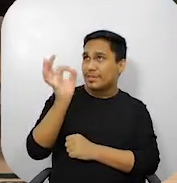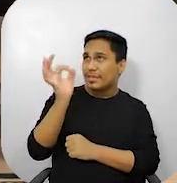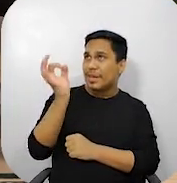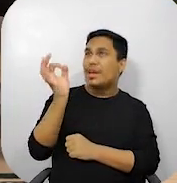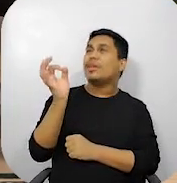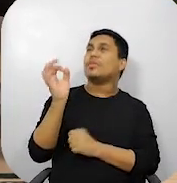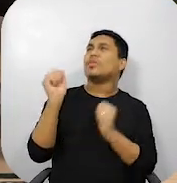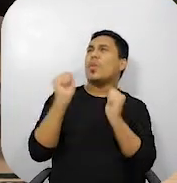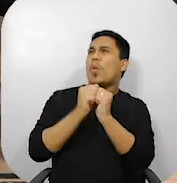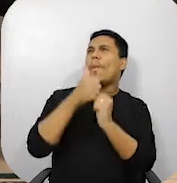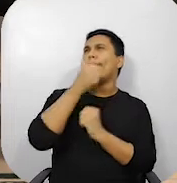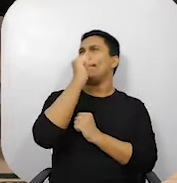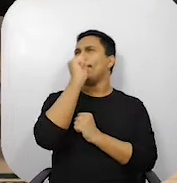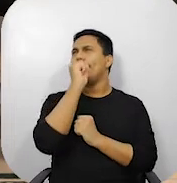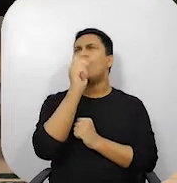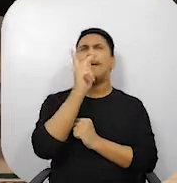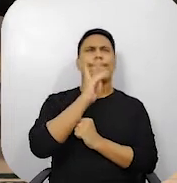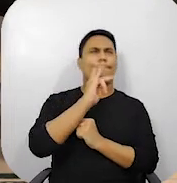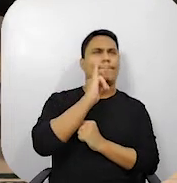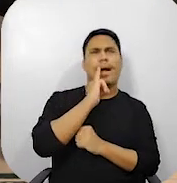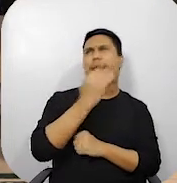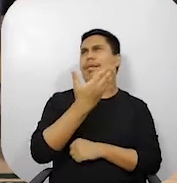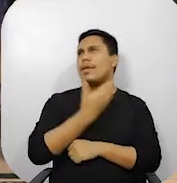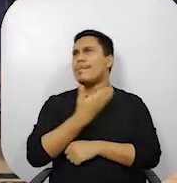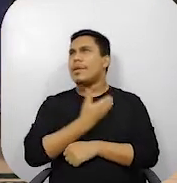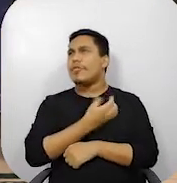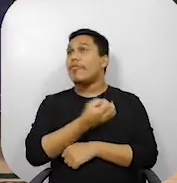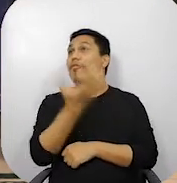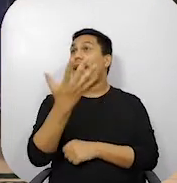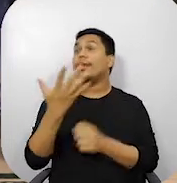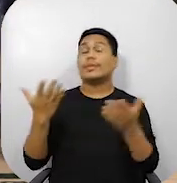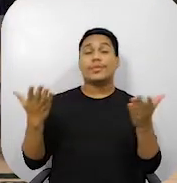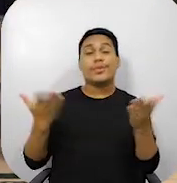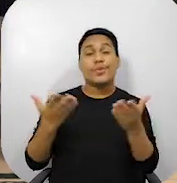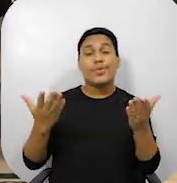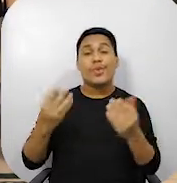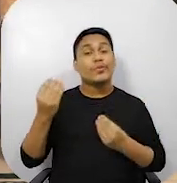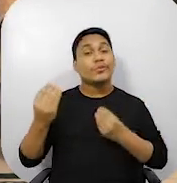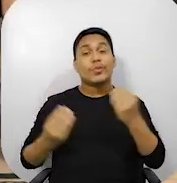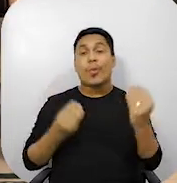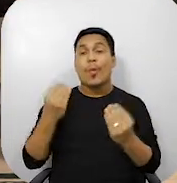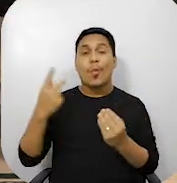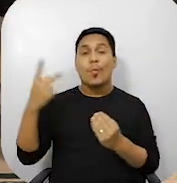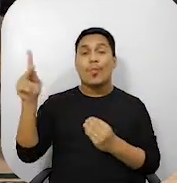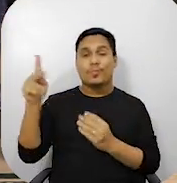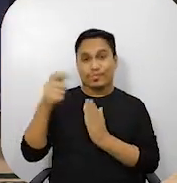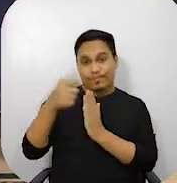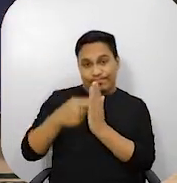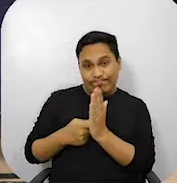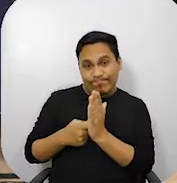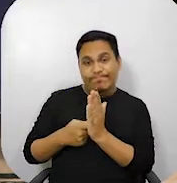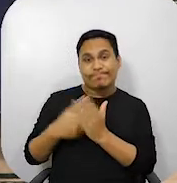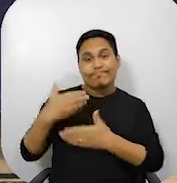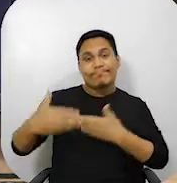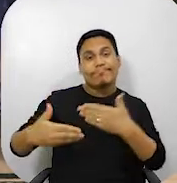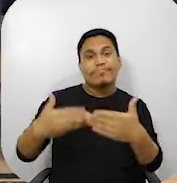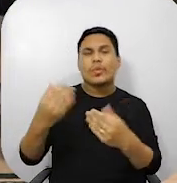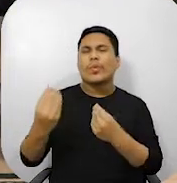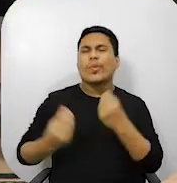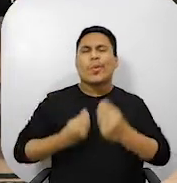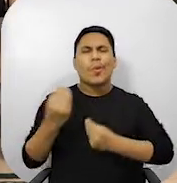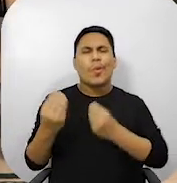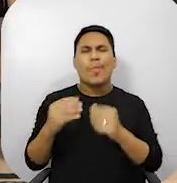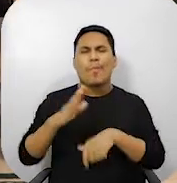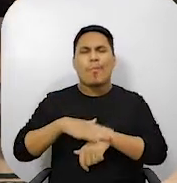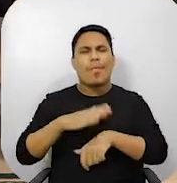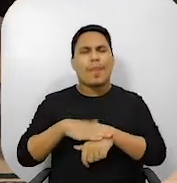mãe com pessoas que vocês receber em casa e hoje como é que é esse é o processo de escrita como é que é o teu momento de escritora para você